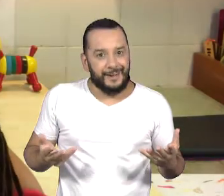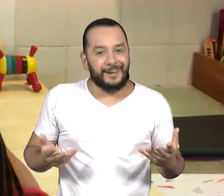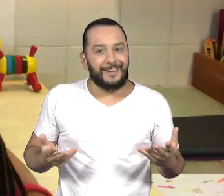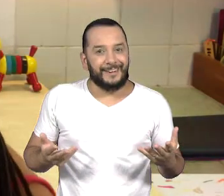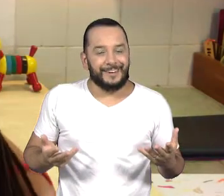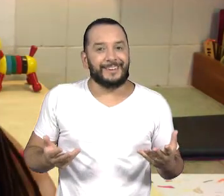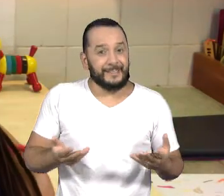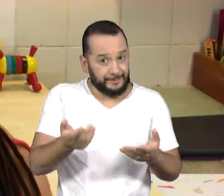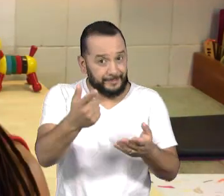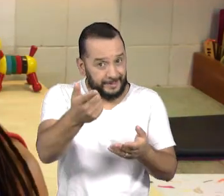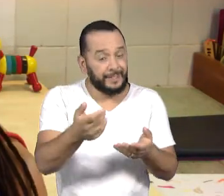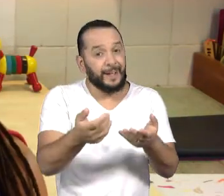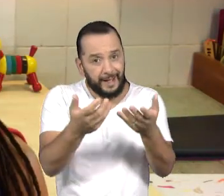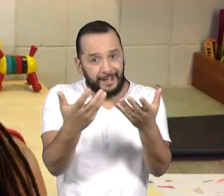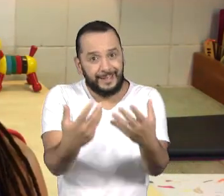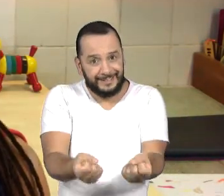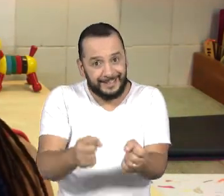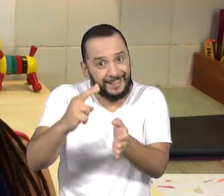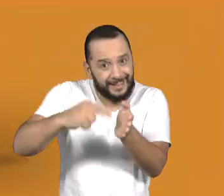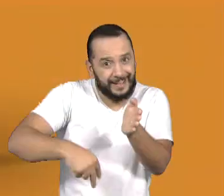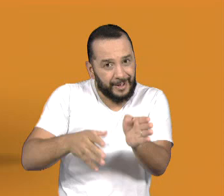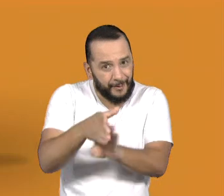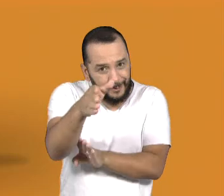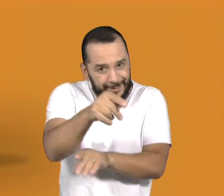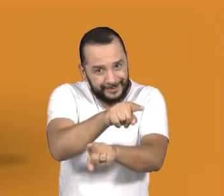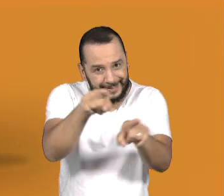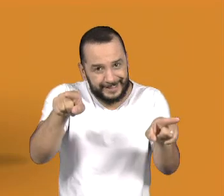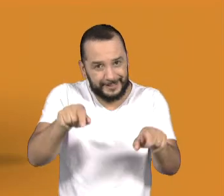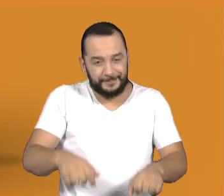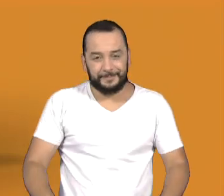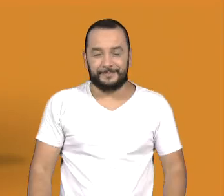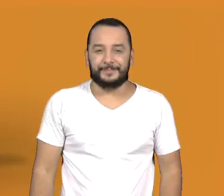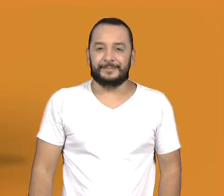vale muito careiro não recomendo